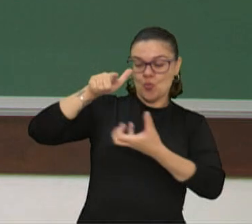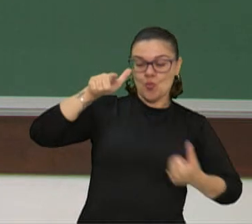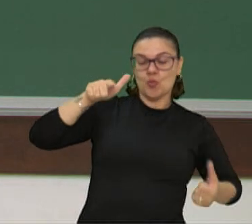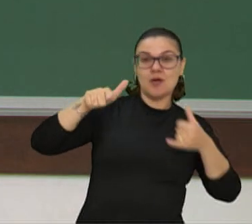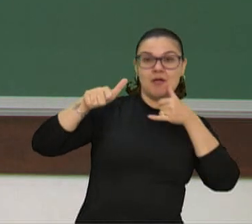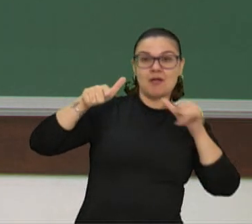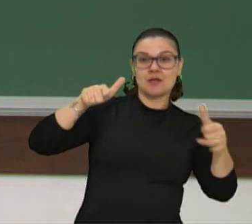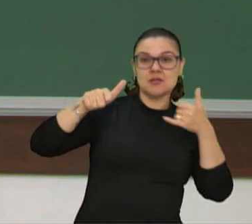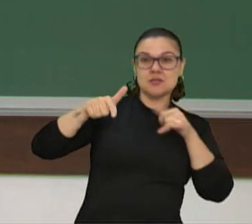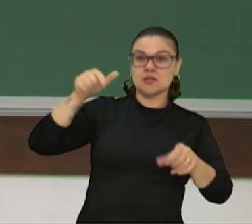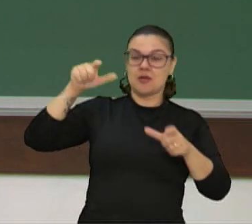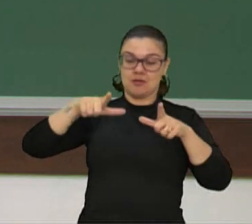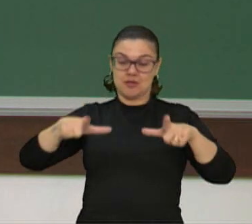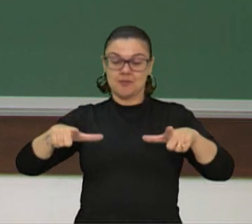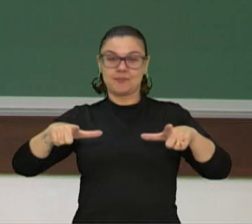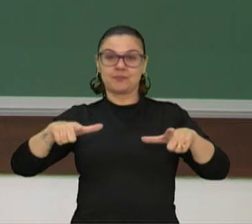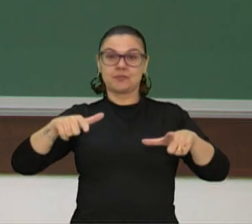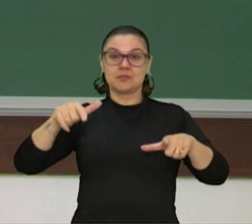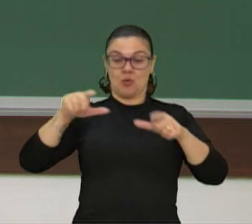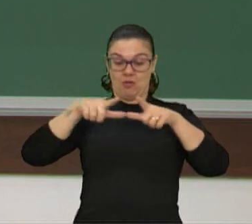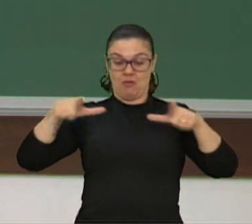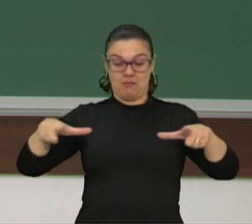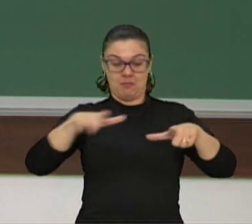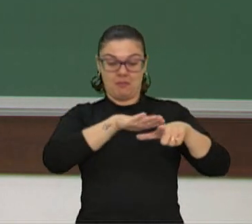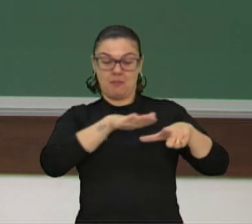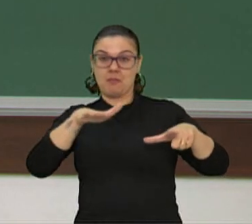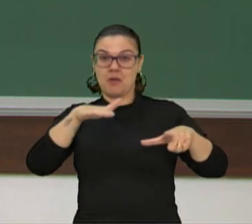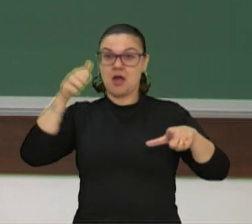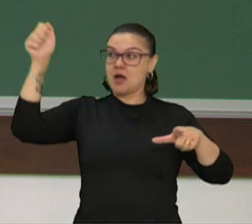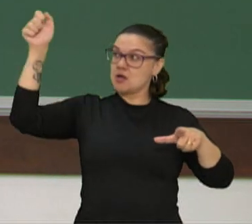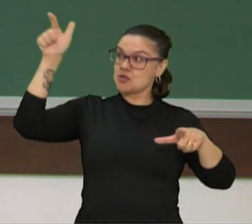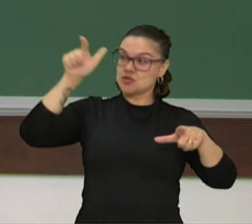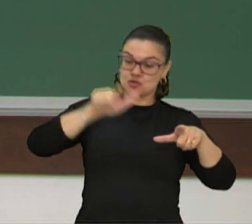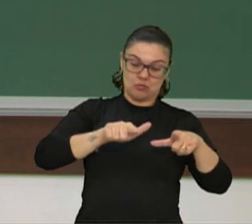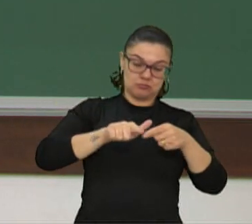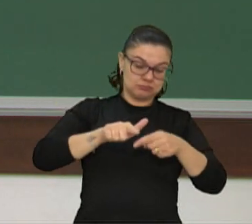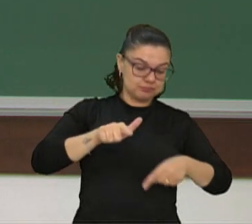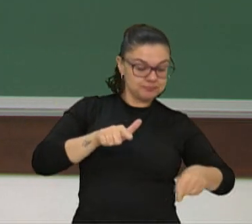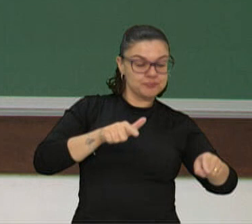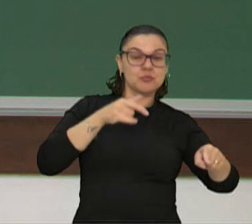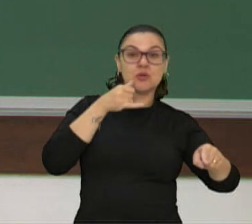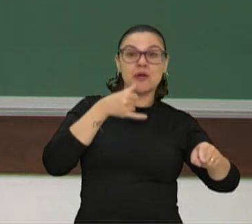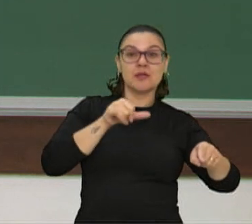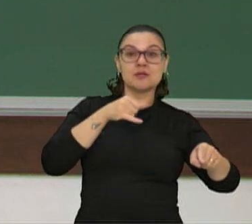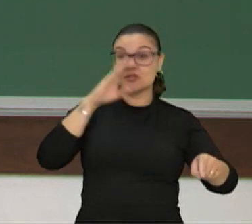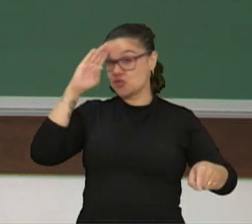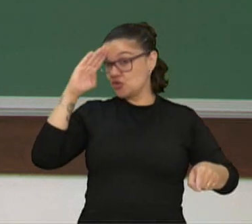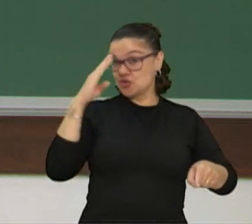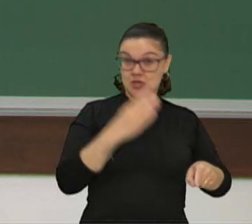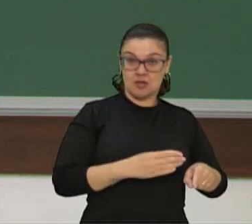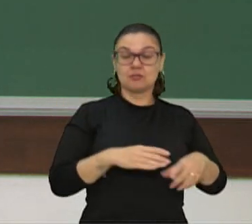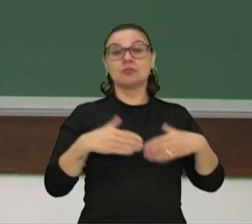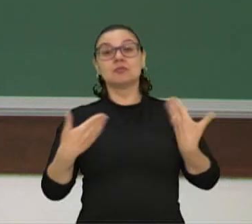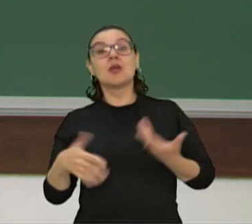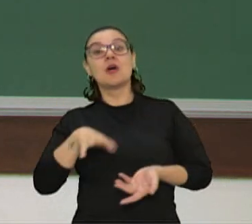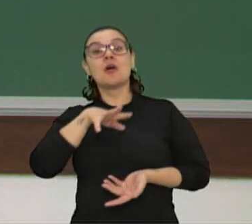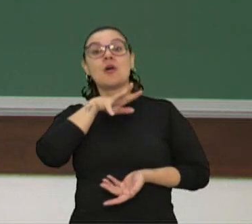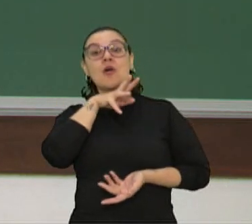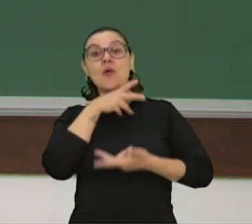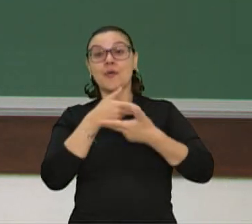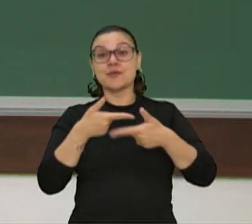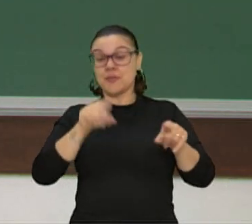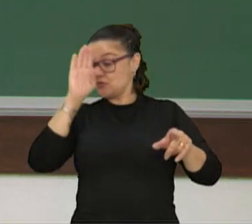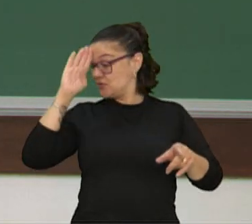que transformam energia luminosa em eletricidade. Então, eles já convertem direto em energia. As plantas